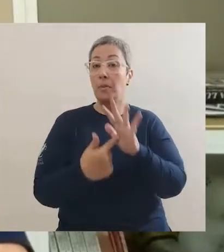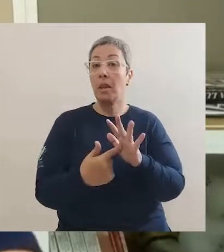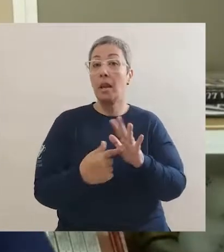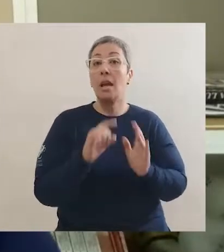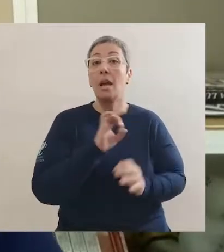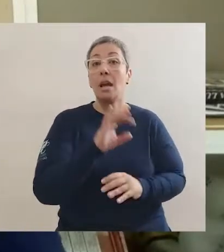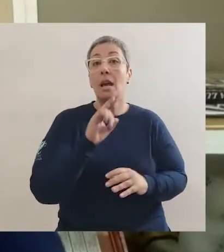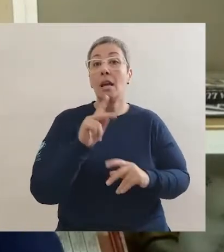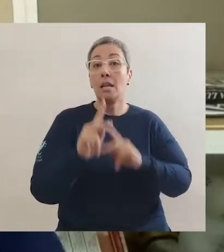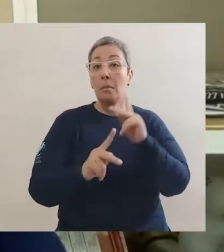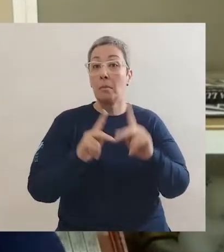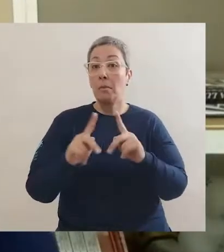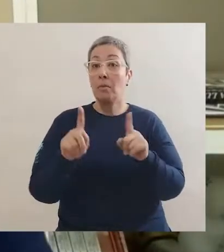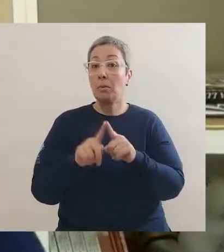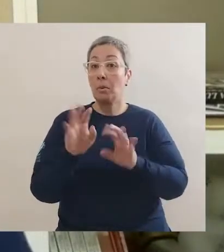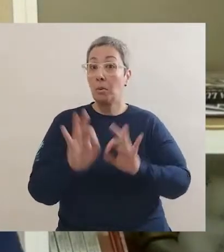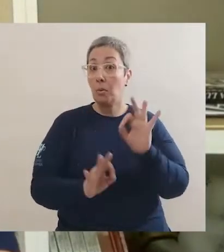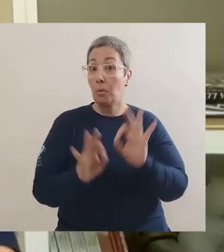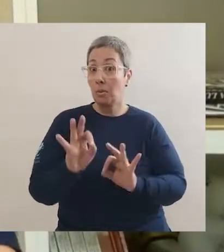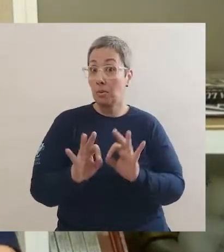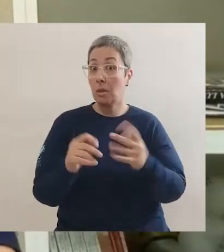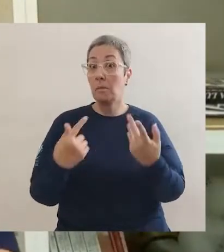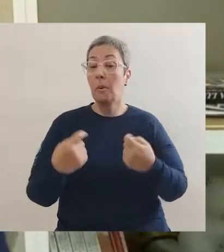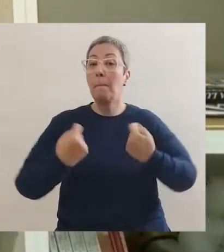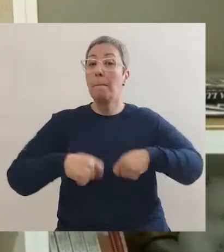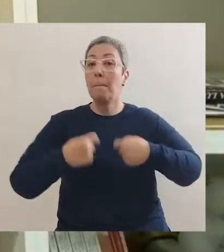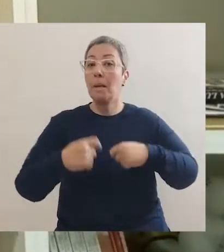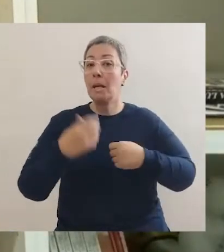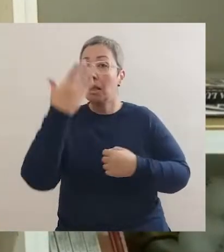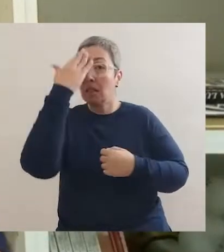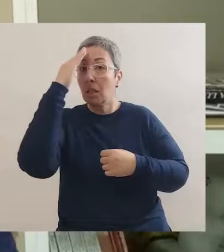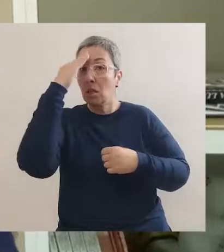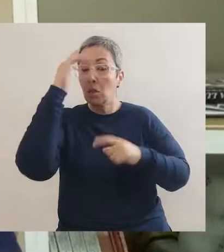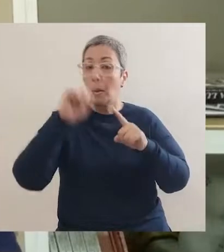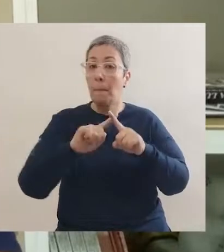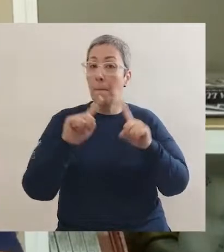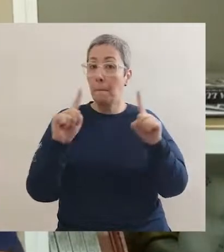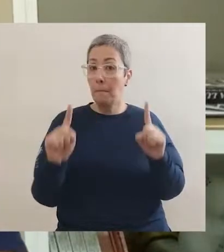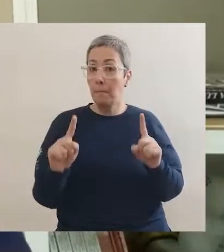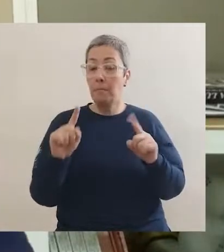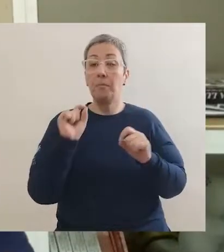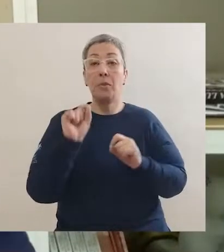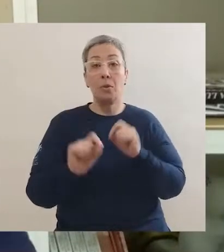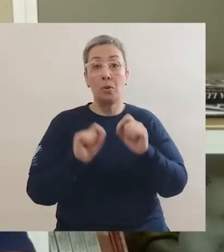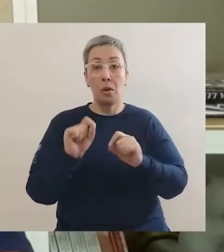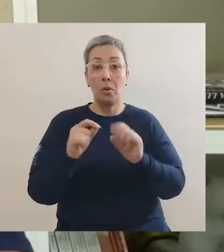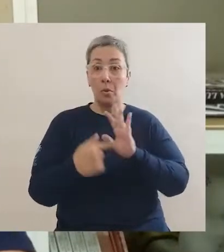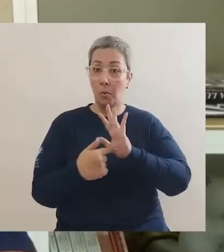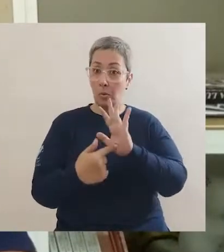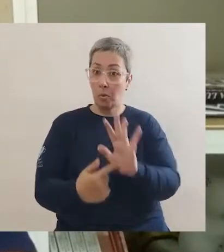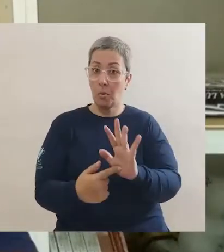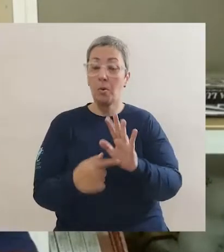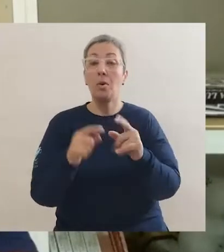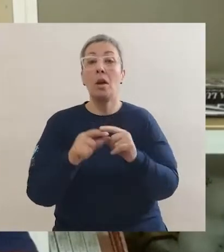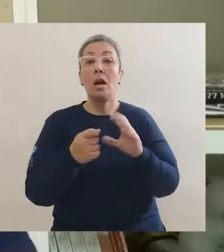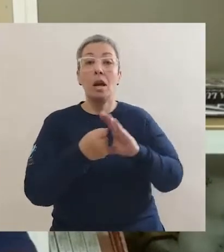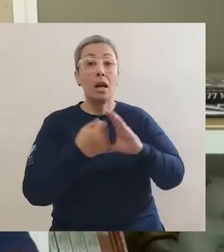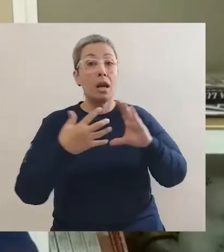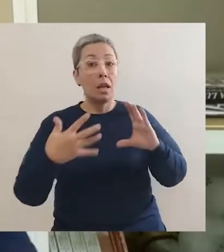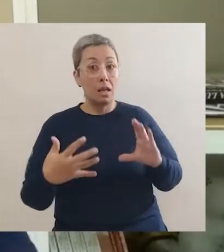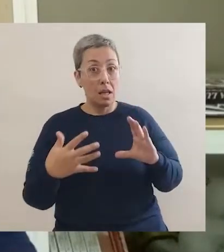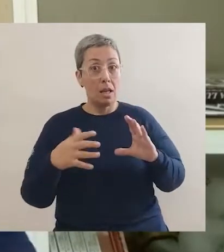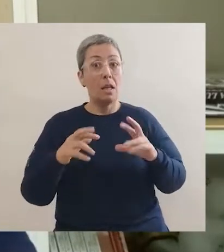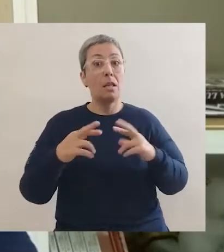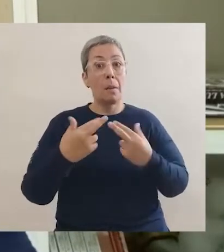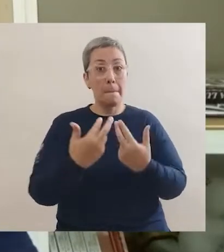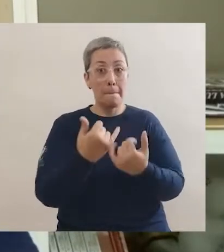americano, que hoje identificamos como sendo o nosso país, o Brasil. Por esse motivo é que encontramos